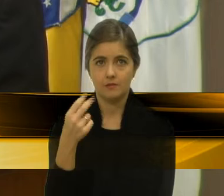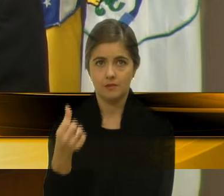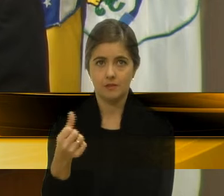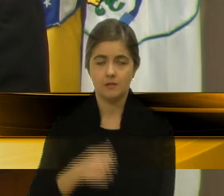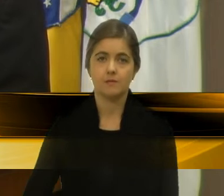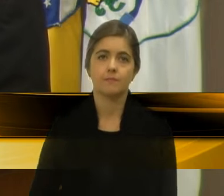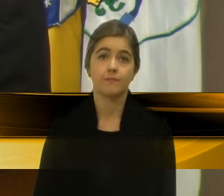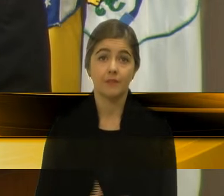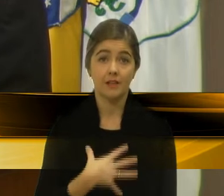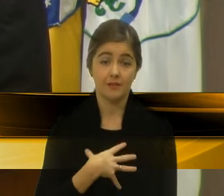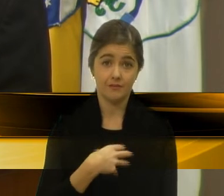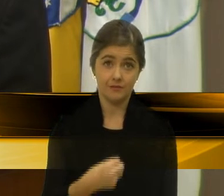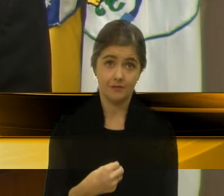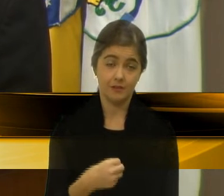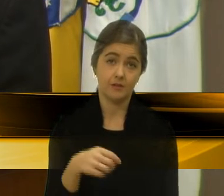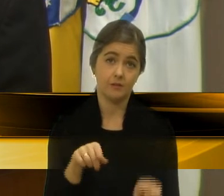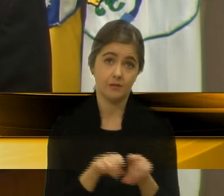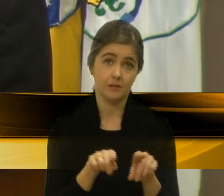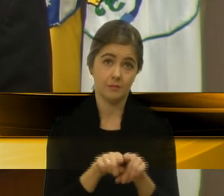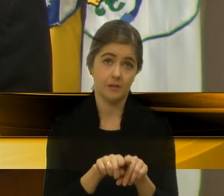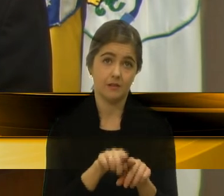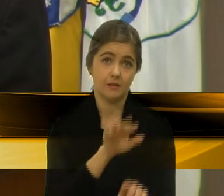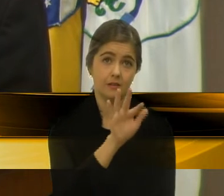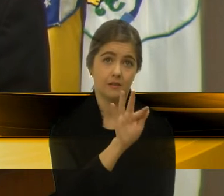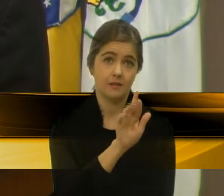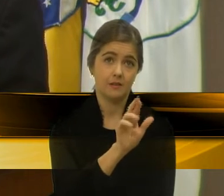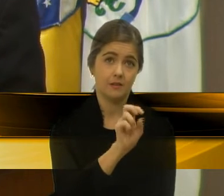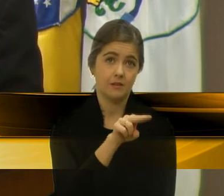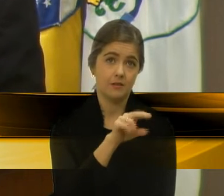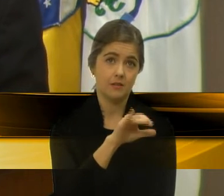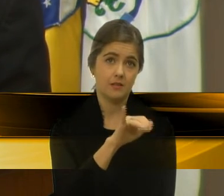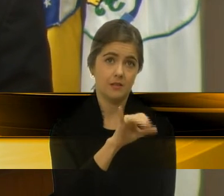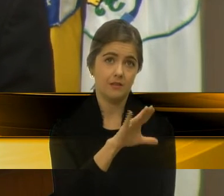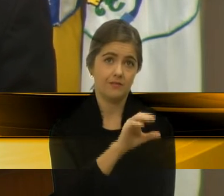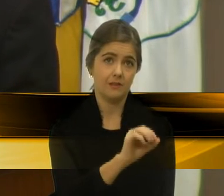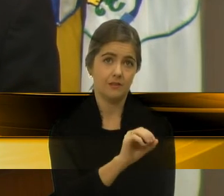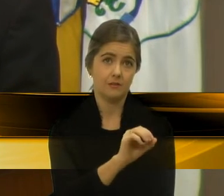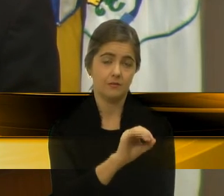Filho do casal de pioneiros Francisco e Júlia